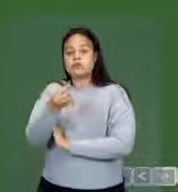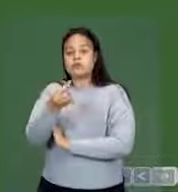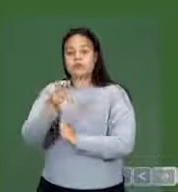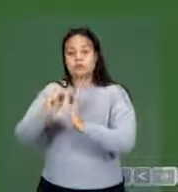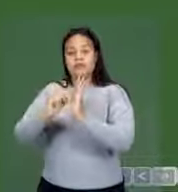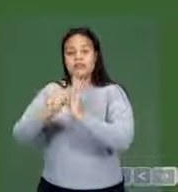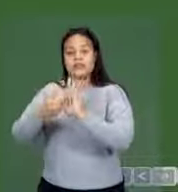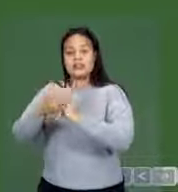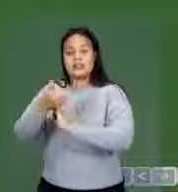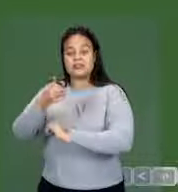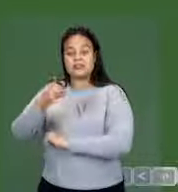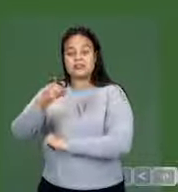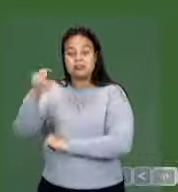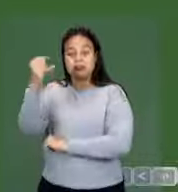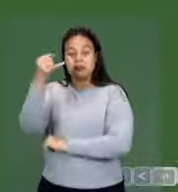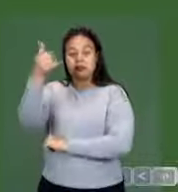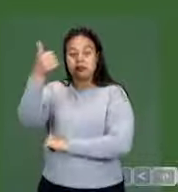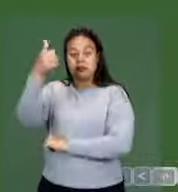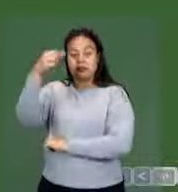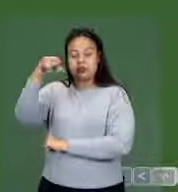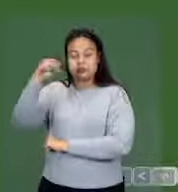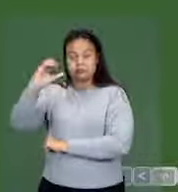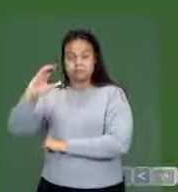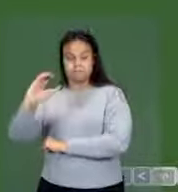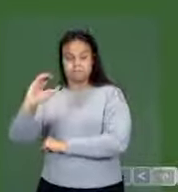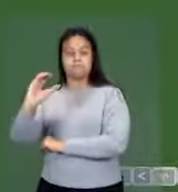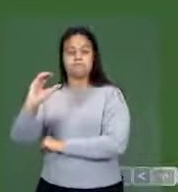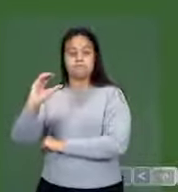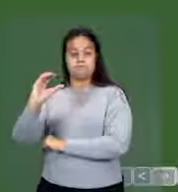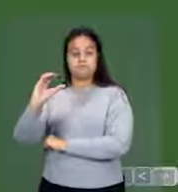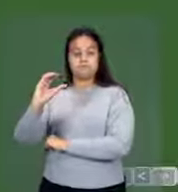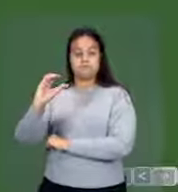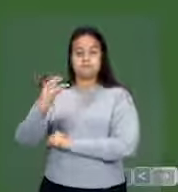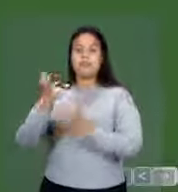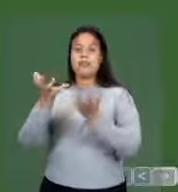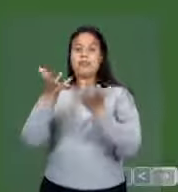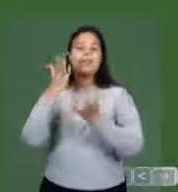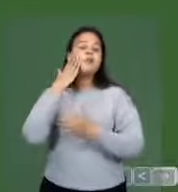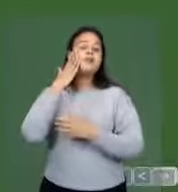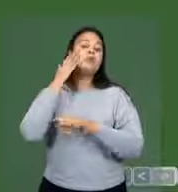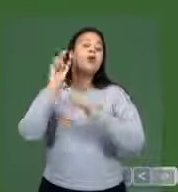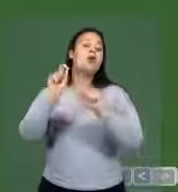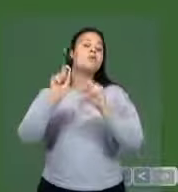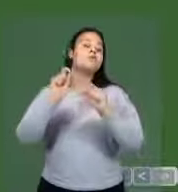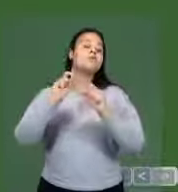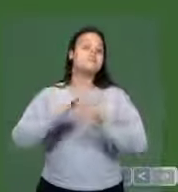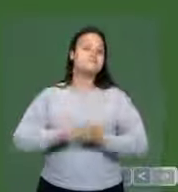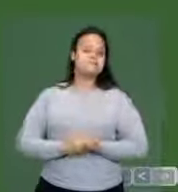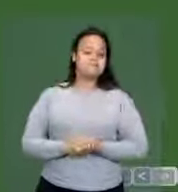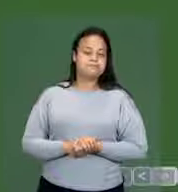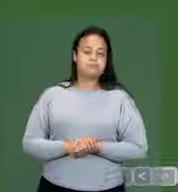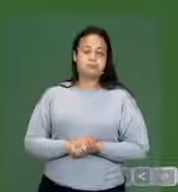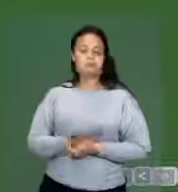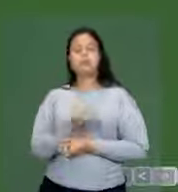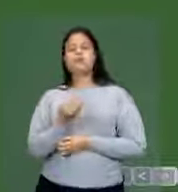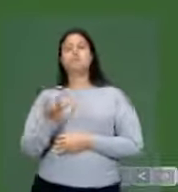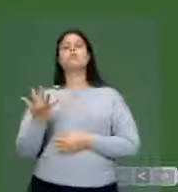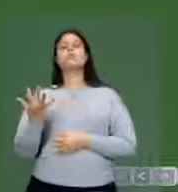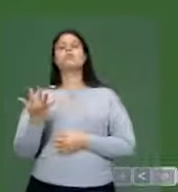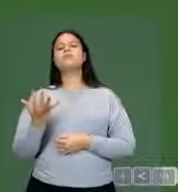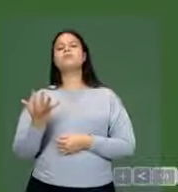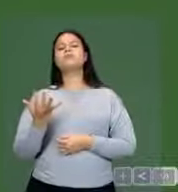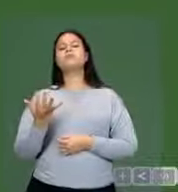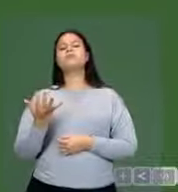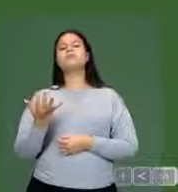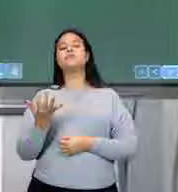10 elevado a menos 19 coulombs e nós queremos saber o valor